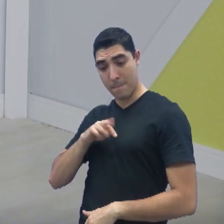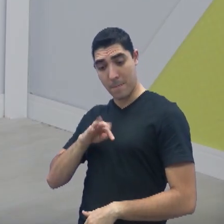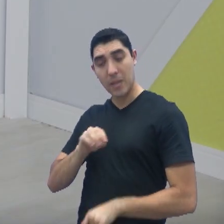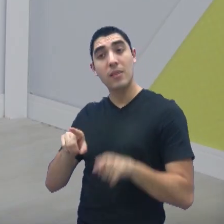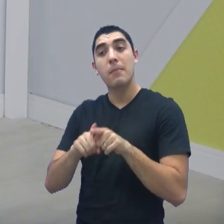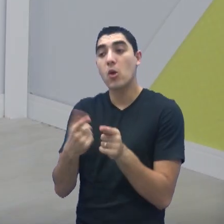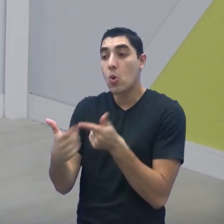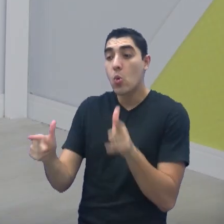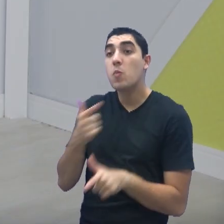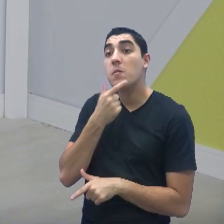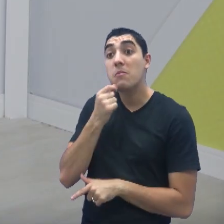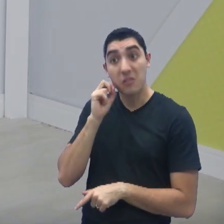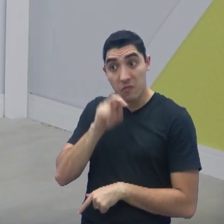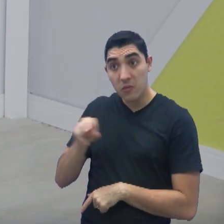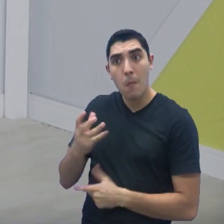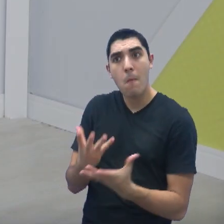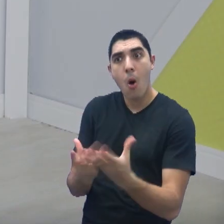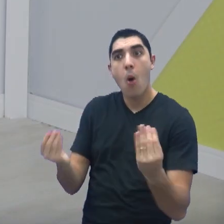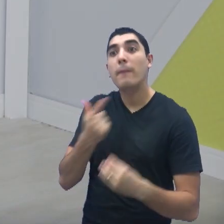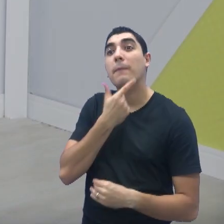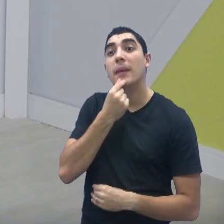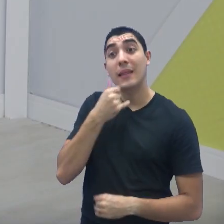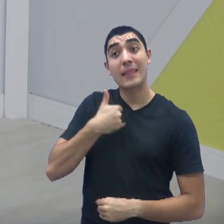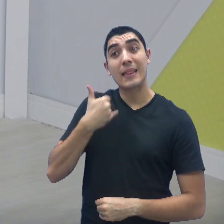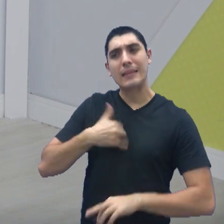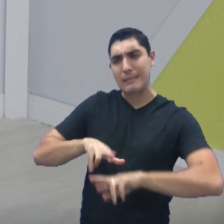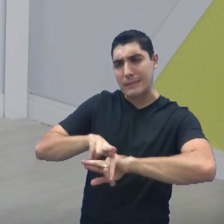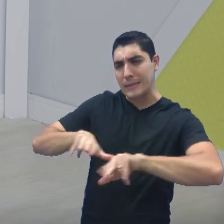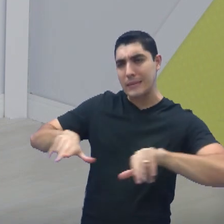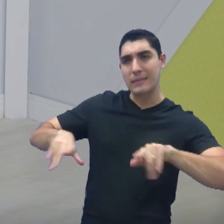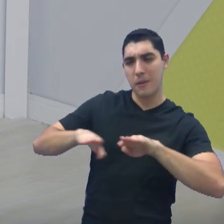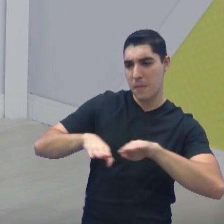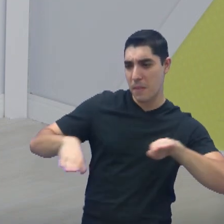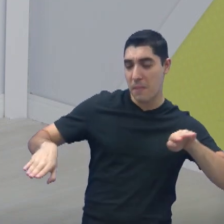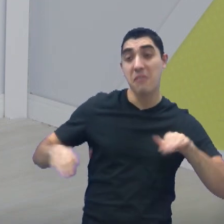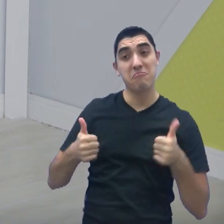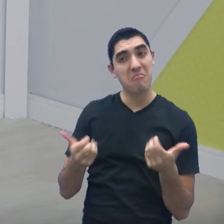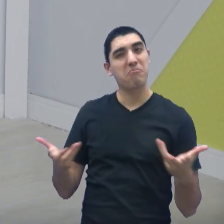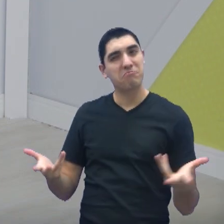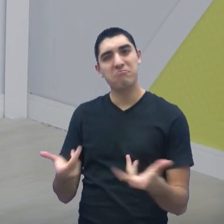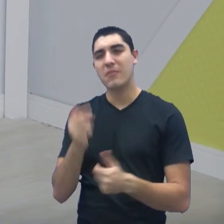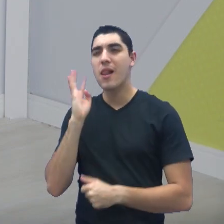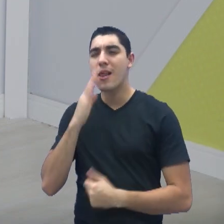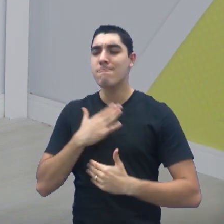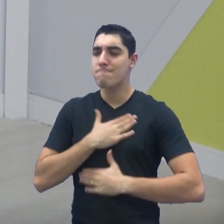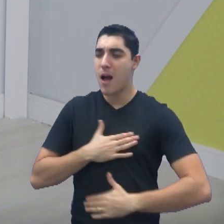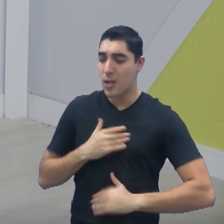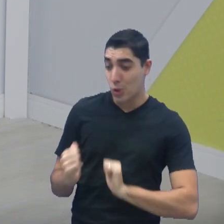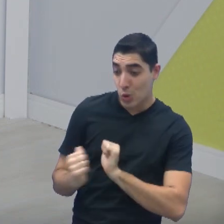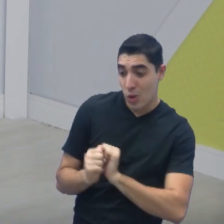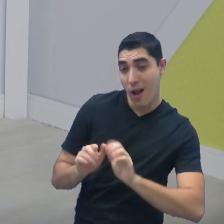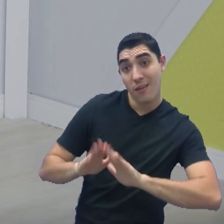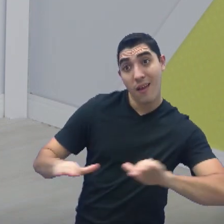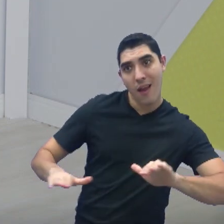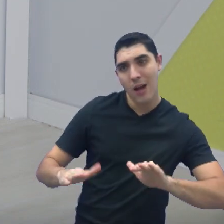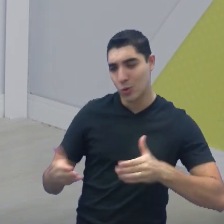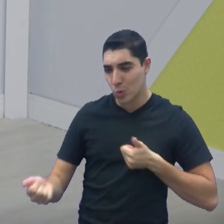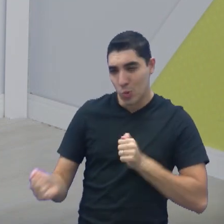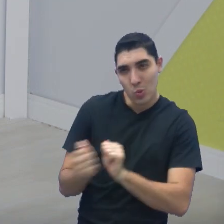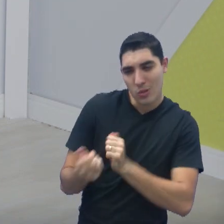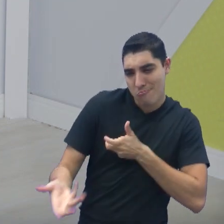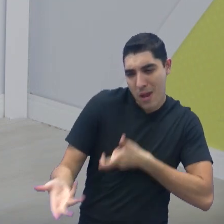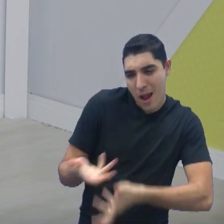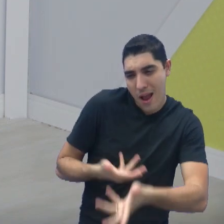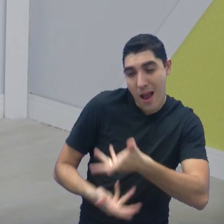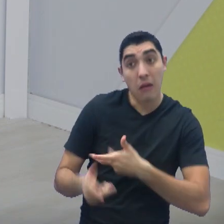muita criança ali de diferentes idades. Trabalhar com criança, sem dúvida alguma, é prazeroso, ainda mais quando você tem aí uma joia